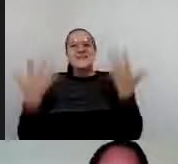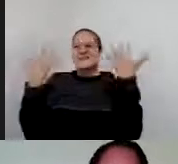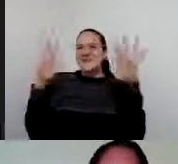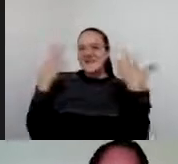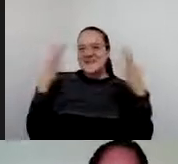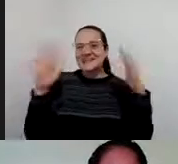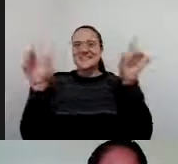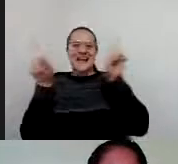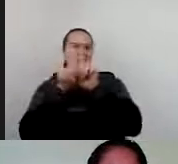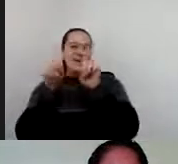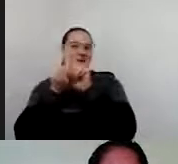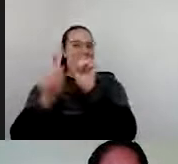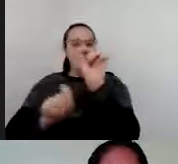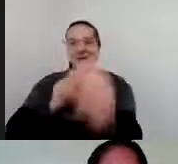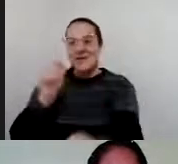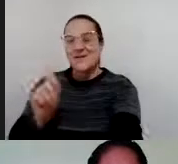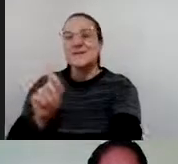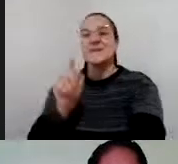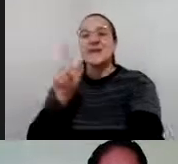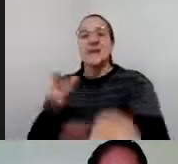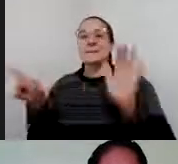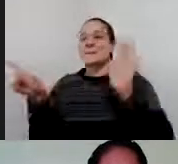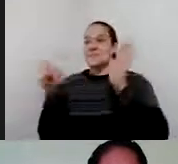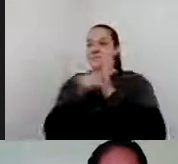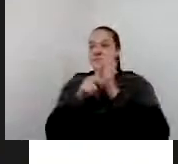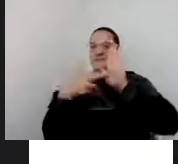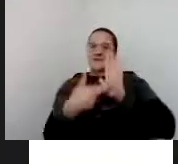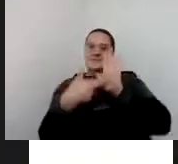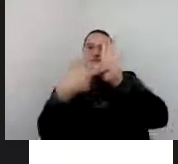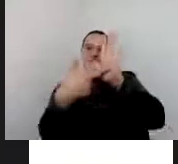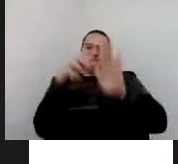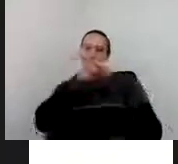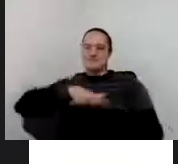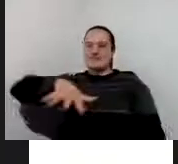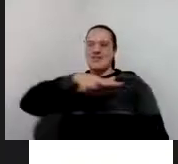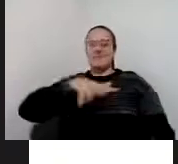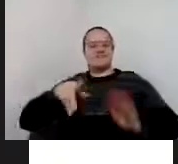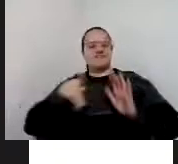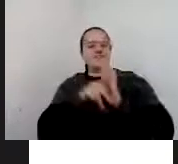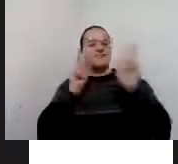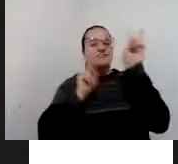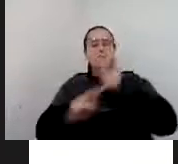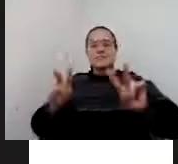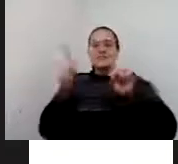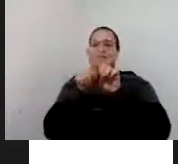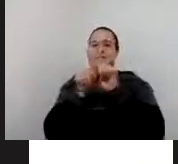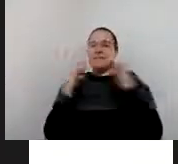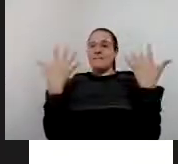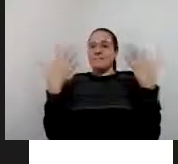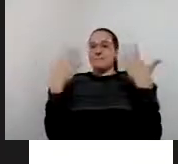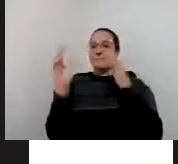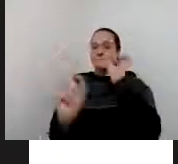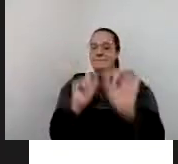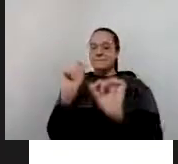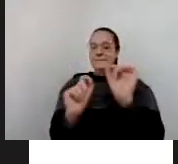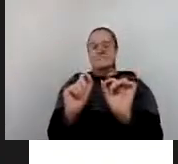dos diretores que represento o Estado de São Paulo dentro do DESAT, e parabenizar também pelo Conselho Nacional de